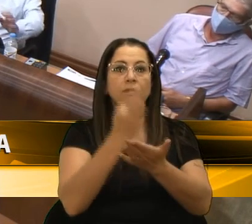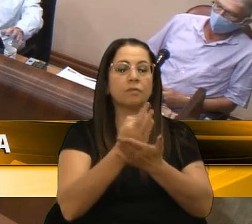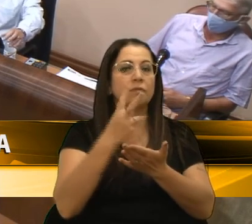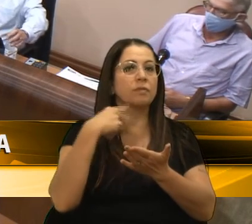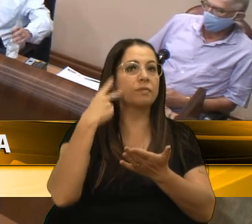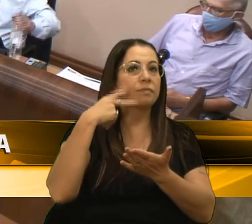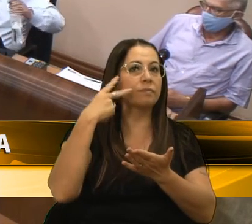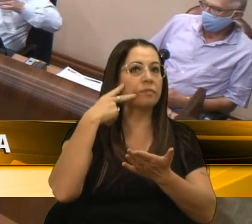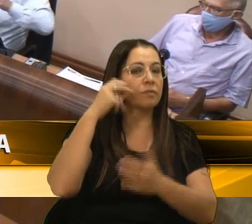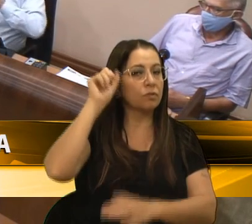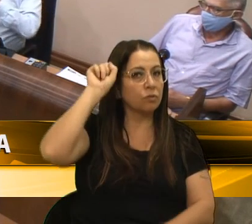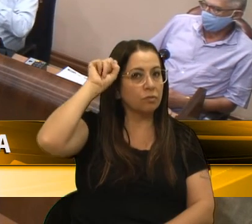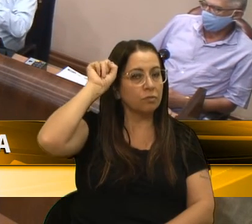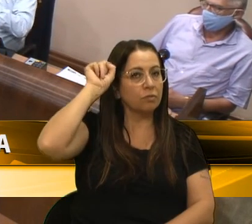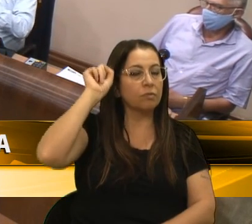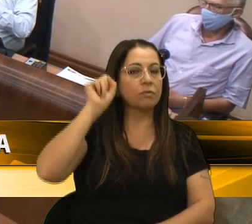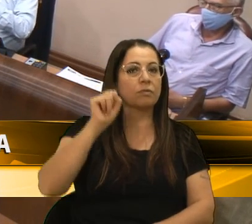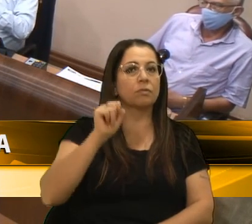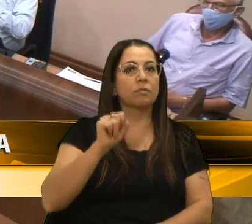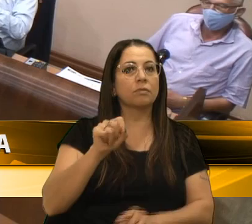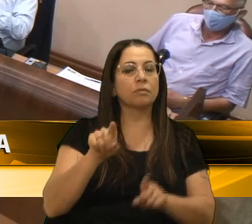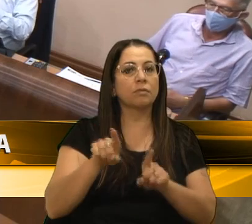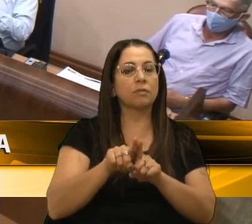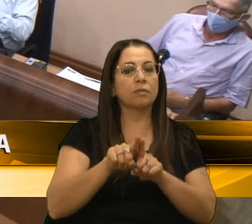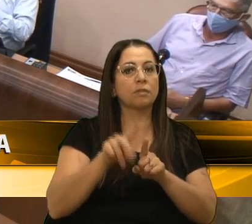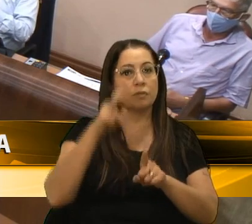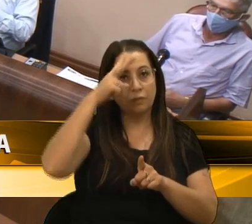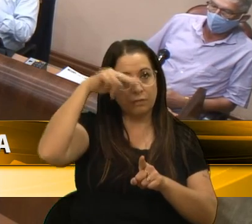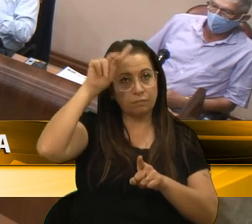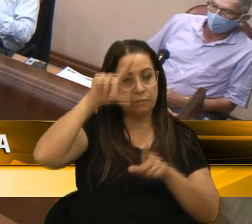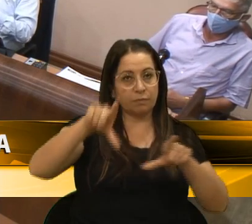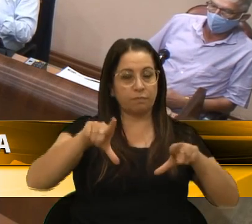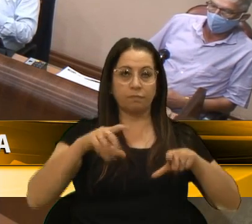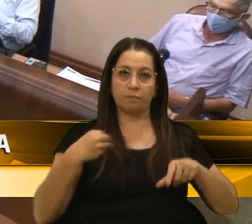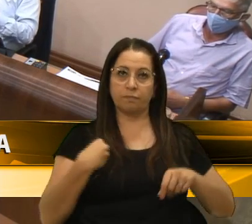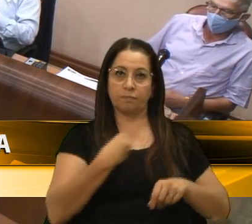vereador Clóvis Xuxa e vereador Edson da Rosa de atestado médico.